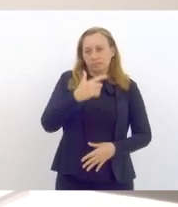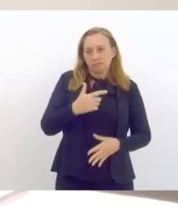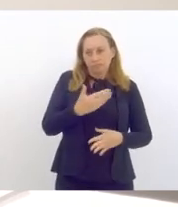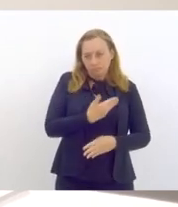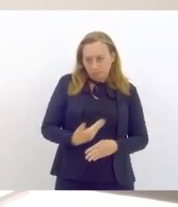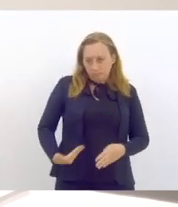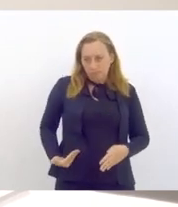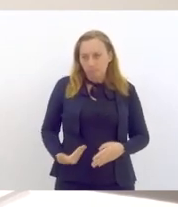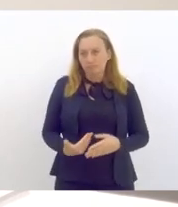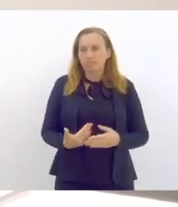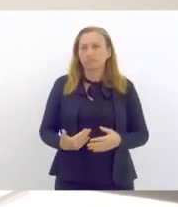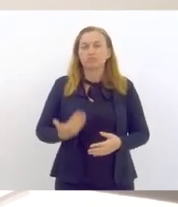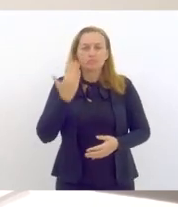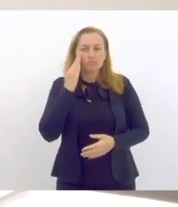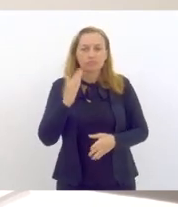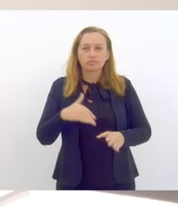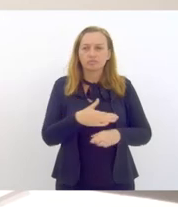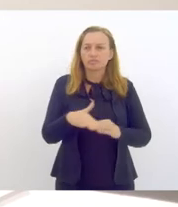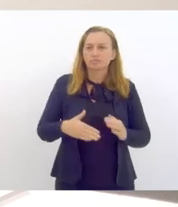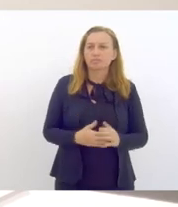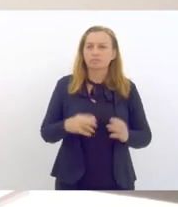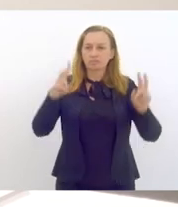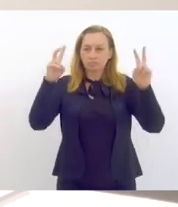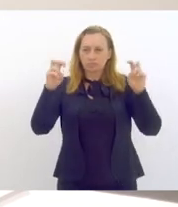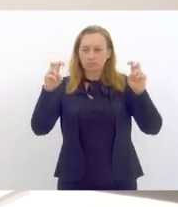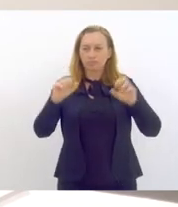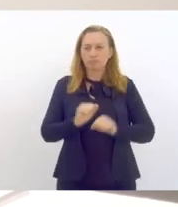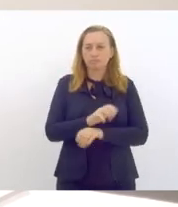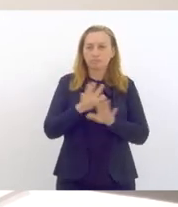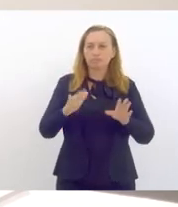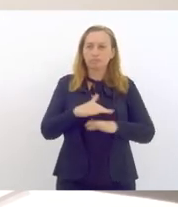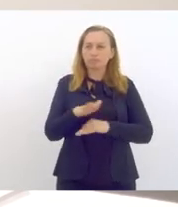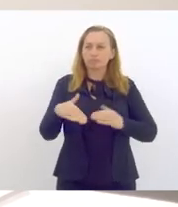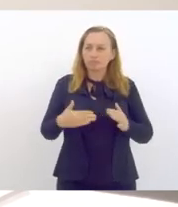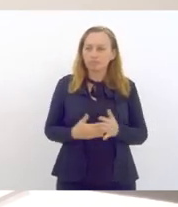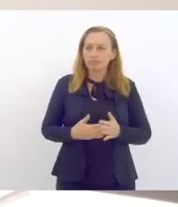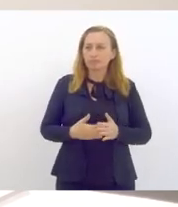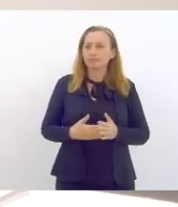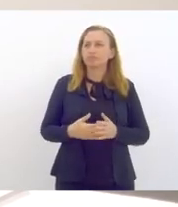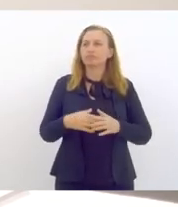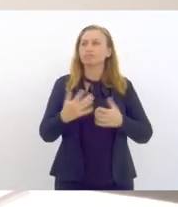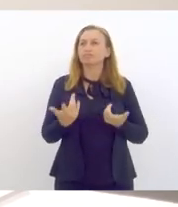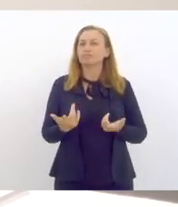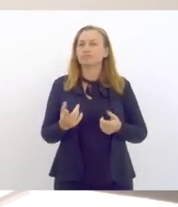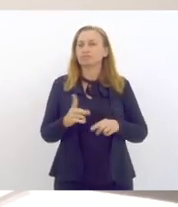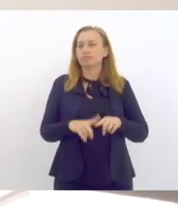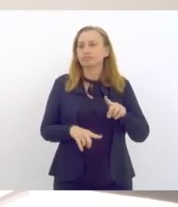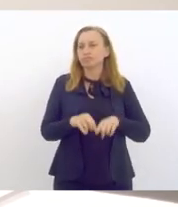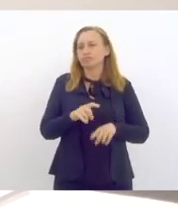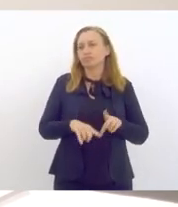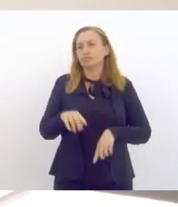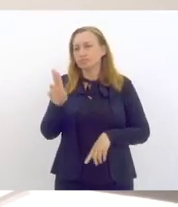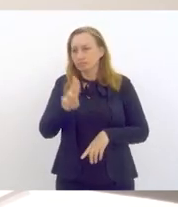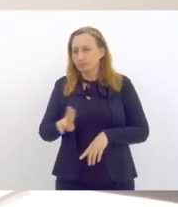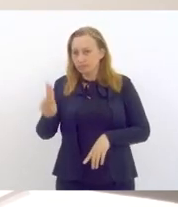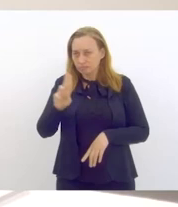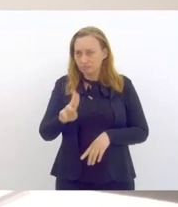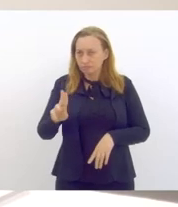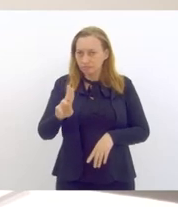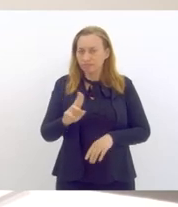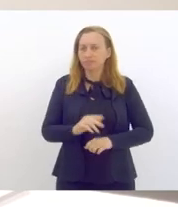interando de todos os assuntos eu deixei claro que toda aquele material que foi utilizado seria